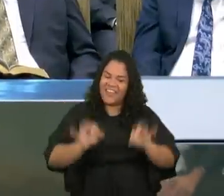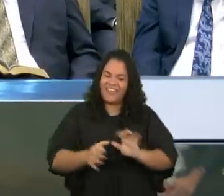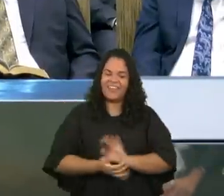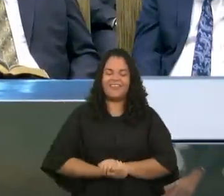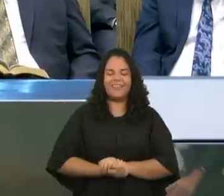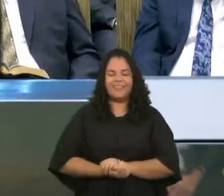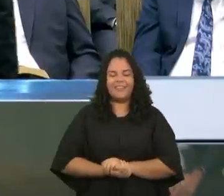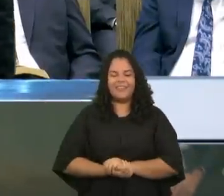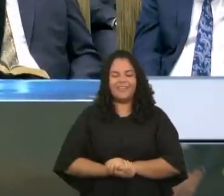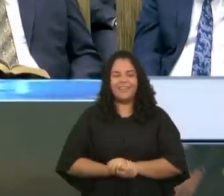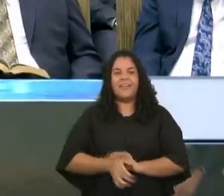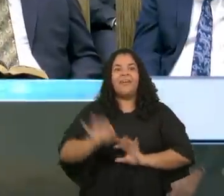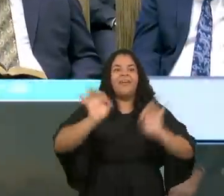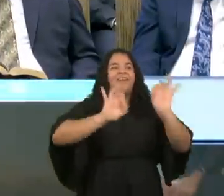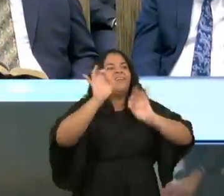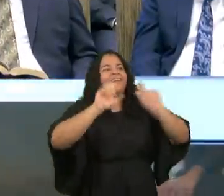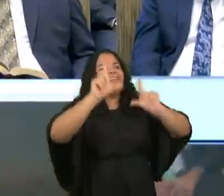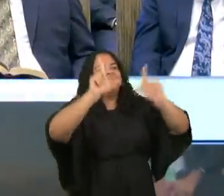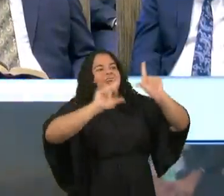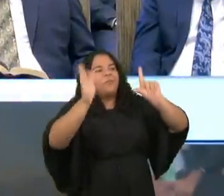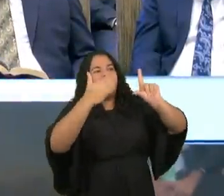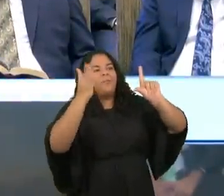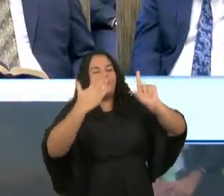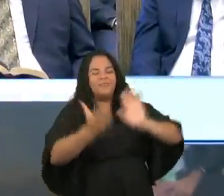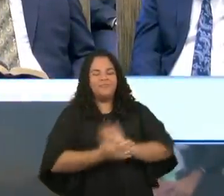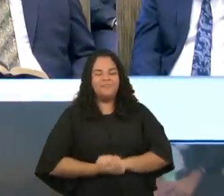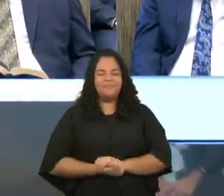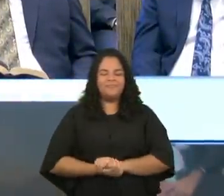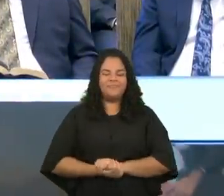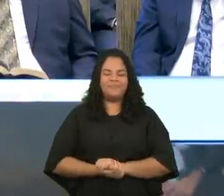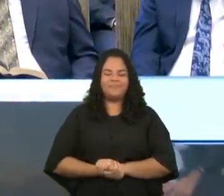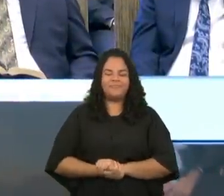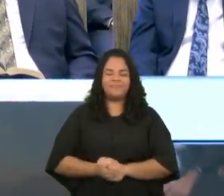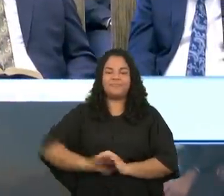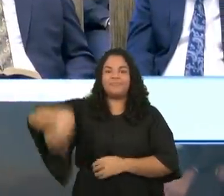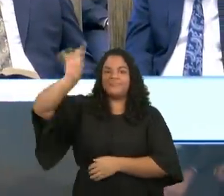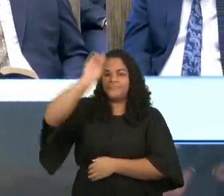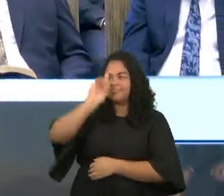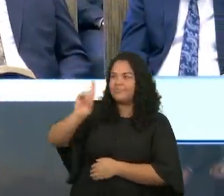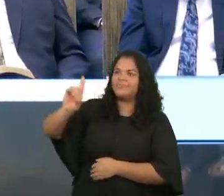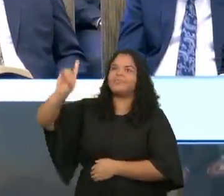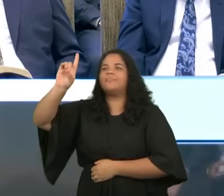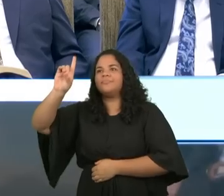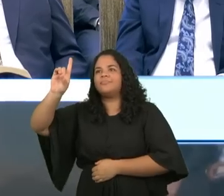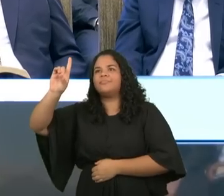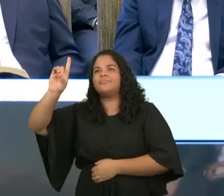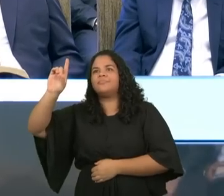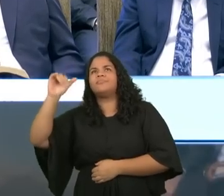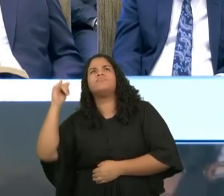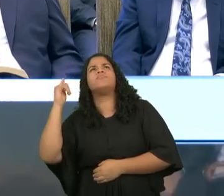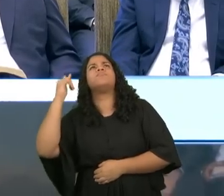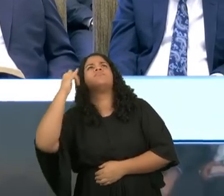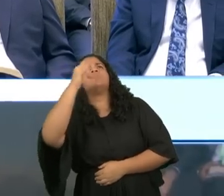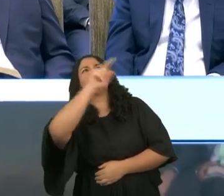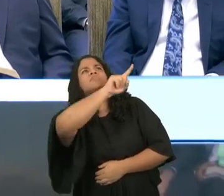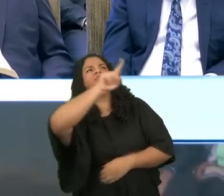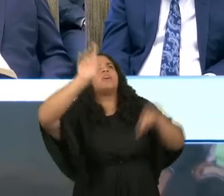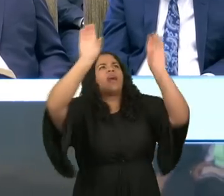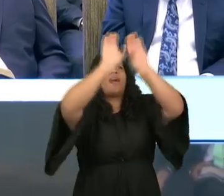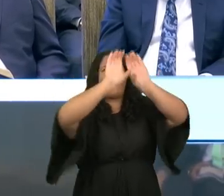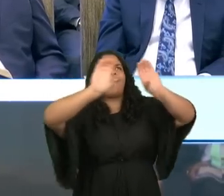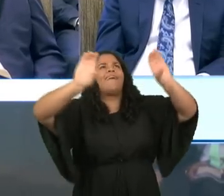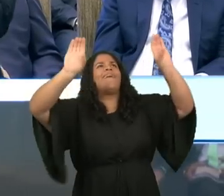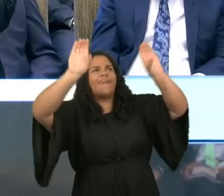volta o versículo, meu filho. Volta o versículo. E chamou Deus a expansão céus. E disse: haja